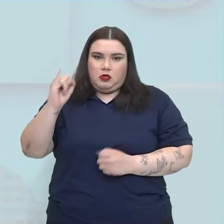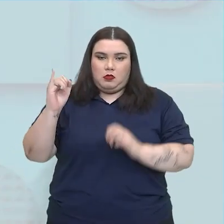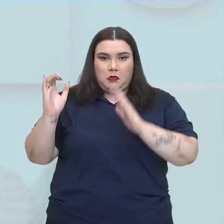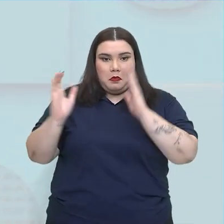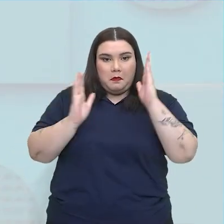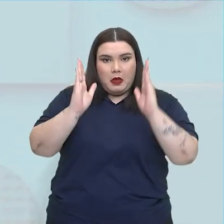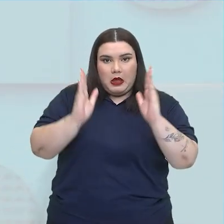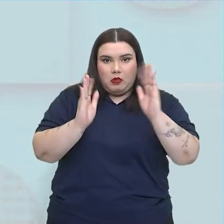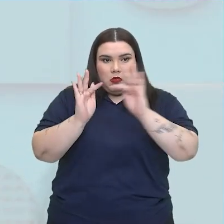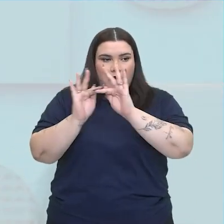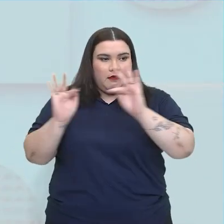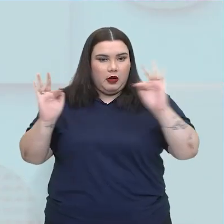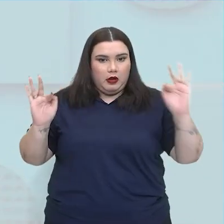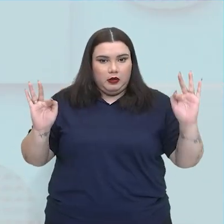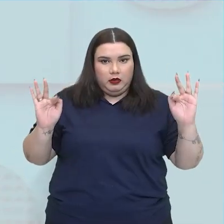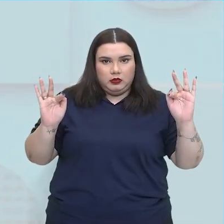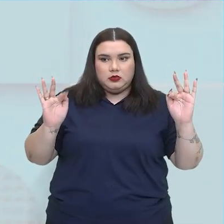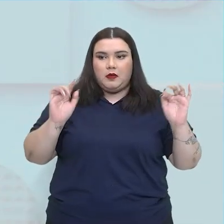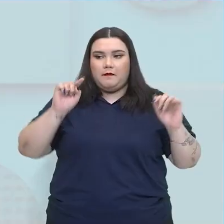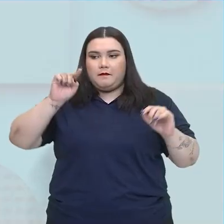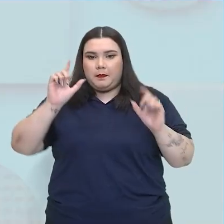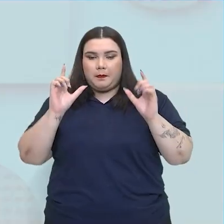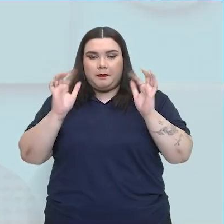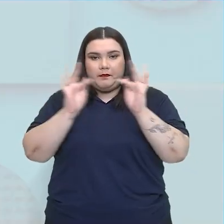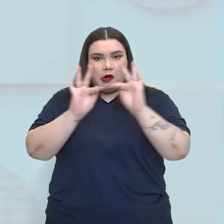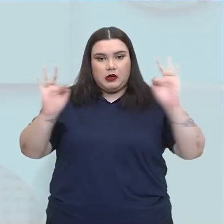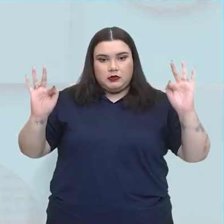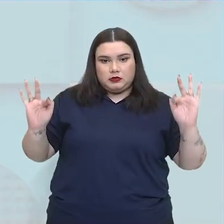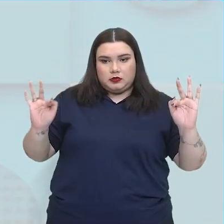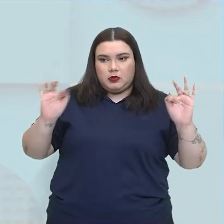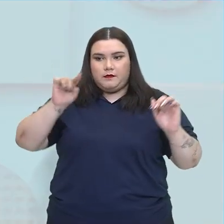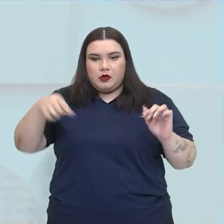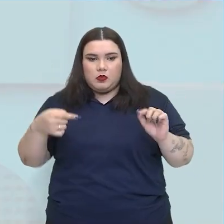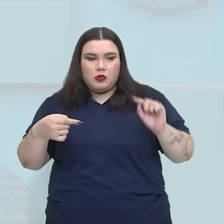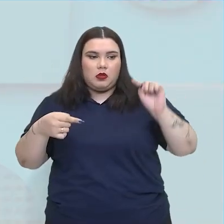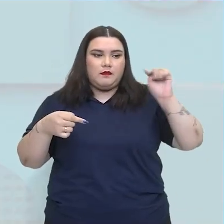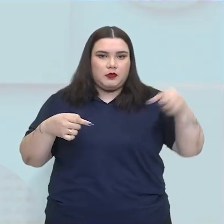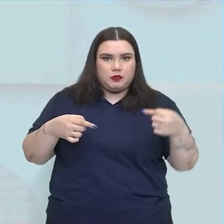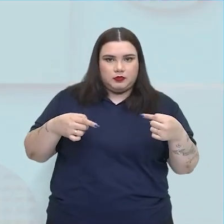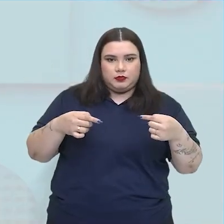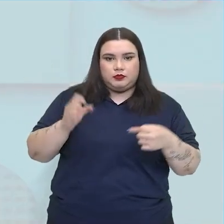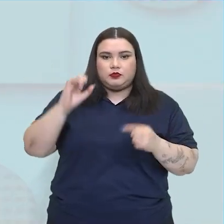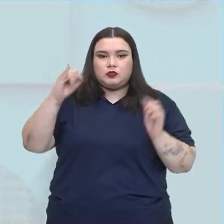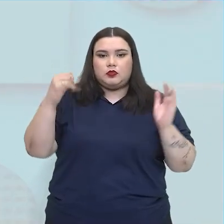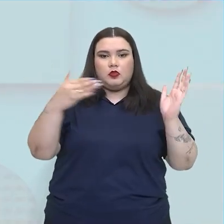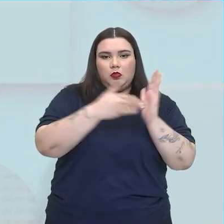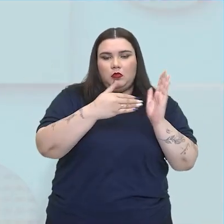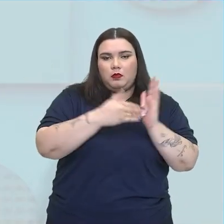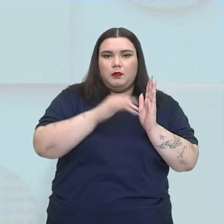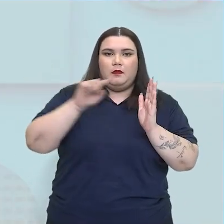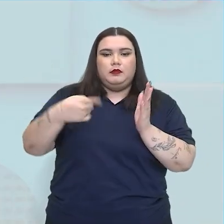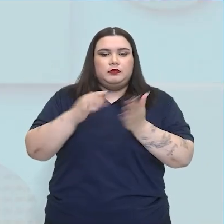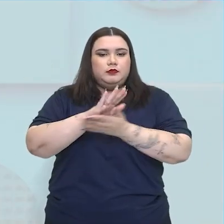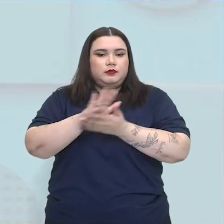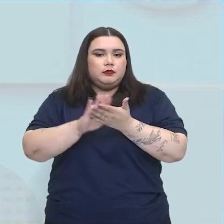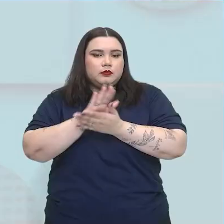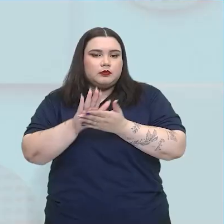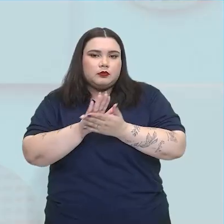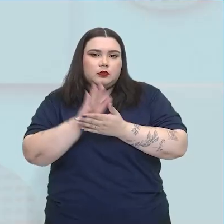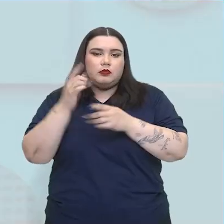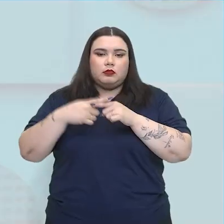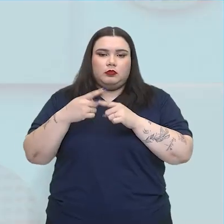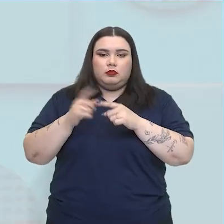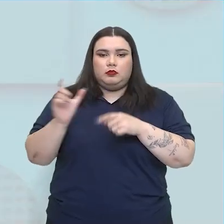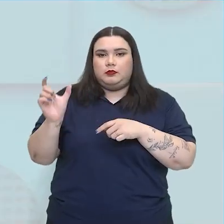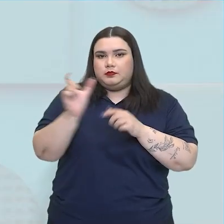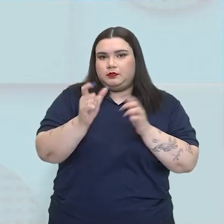no centro, no meio, intercalado na frase, 2 vírgulas. E se ele estiver lá atrás? Nenhuma, porque essa é a posição